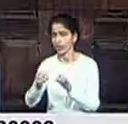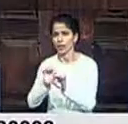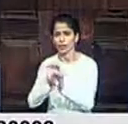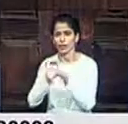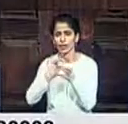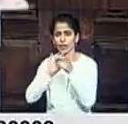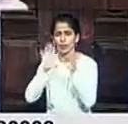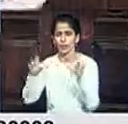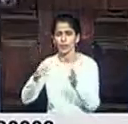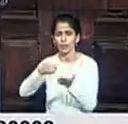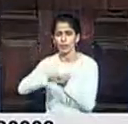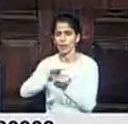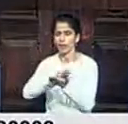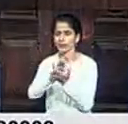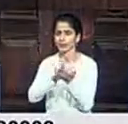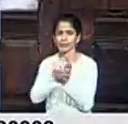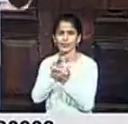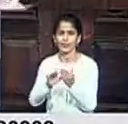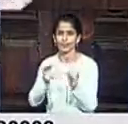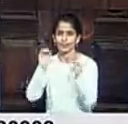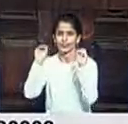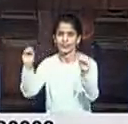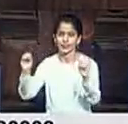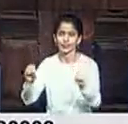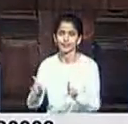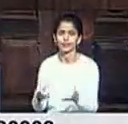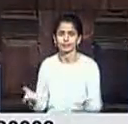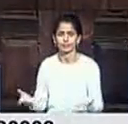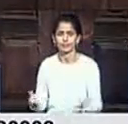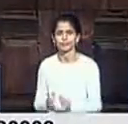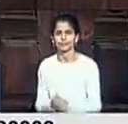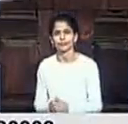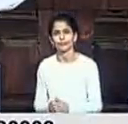iniciativas que estimulam a energia solar, a energia eólica,